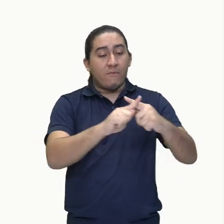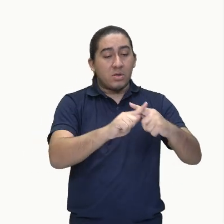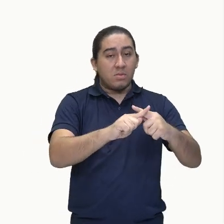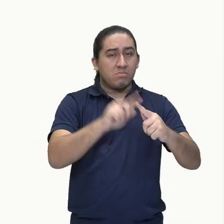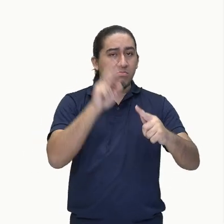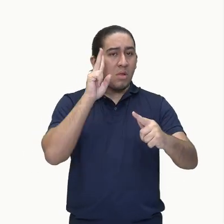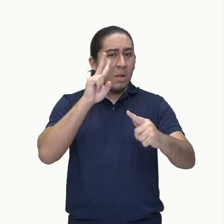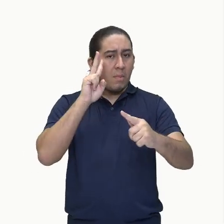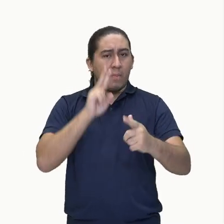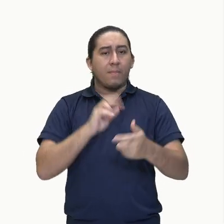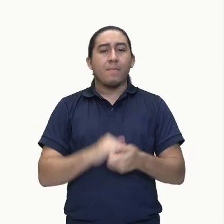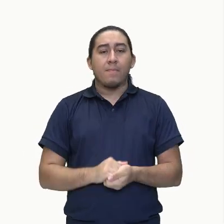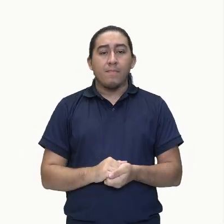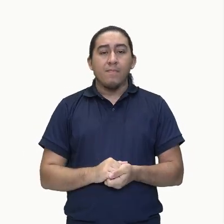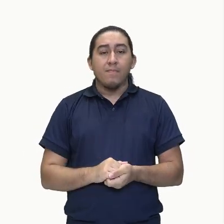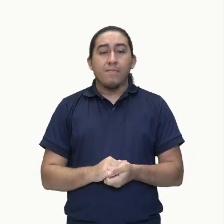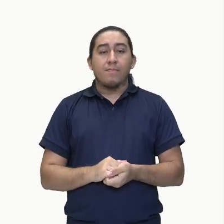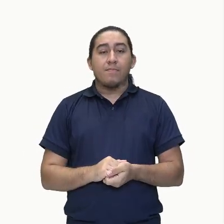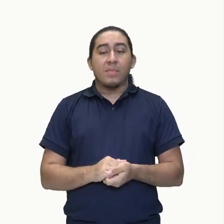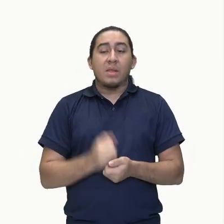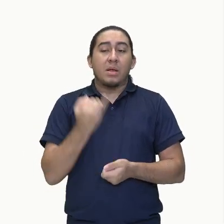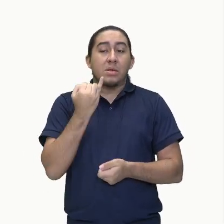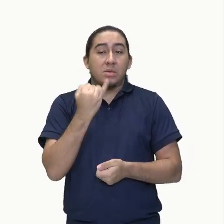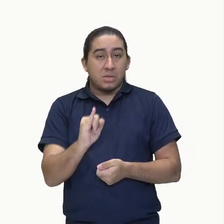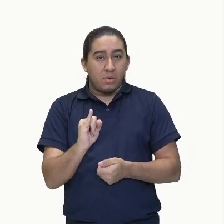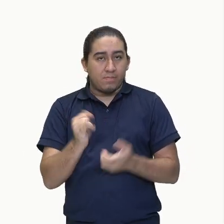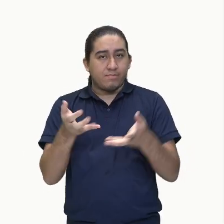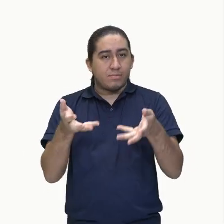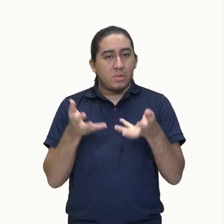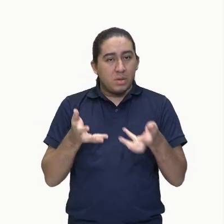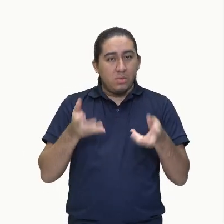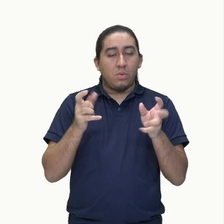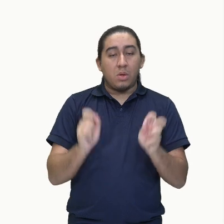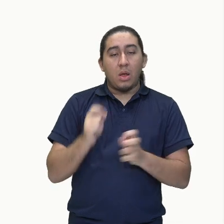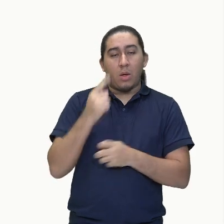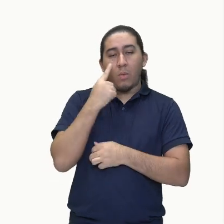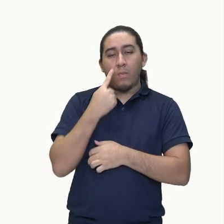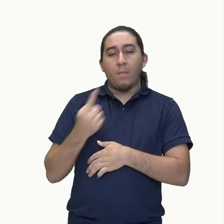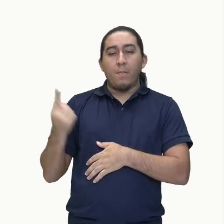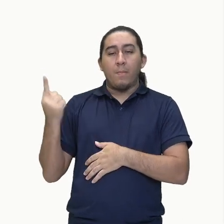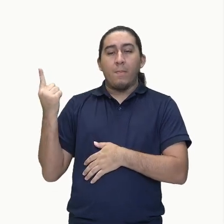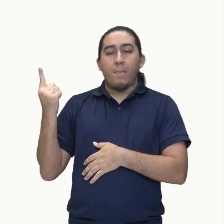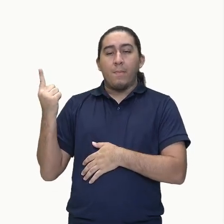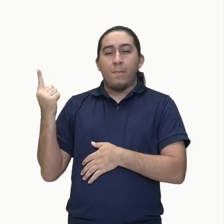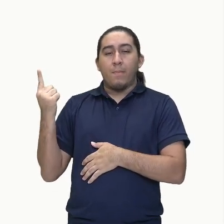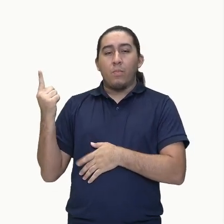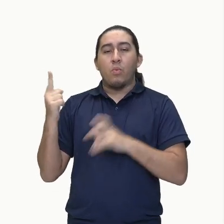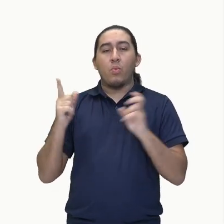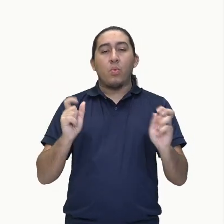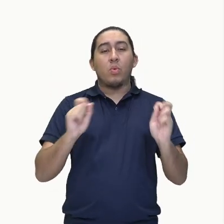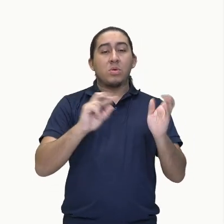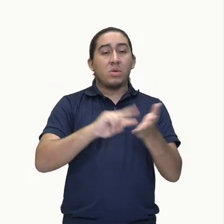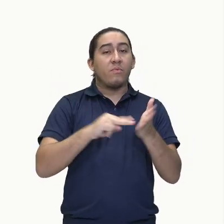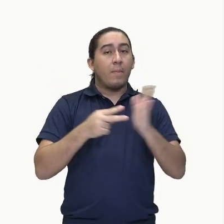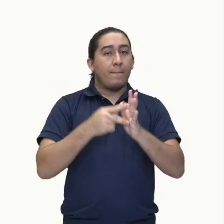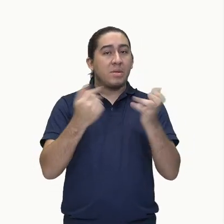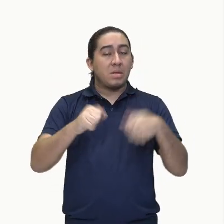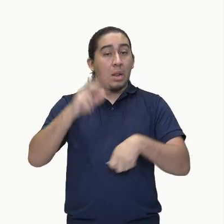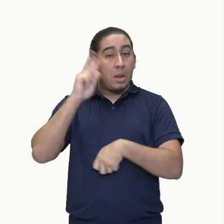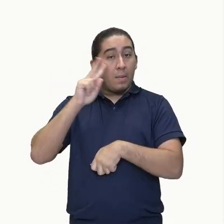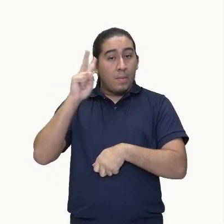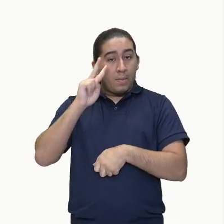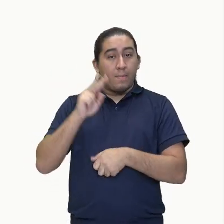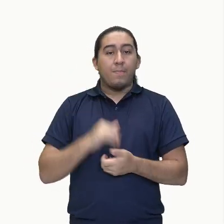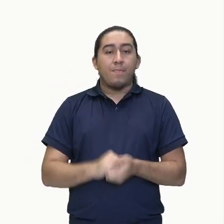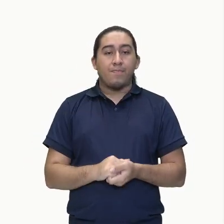quadrado? Então, se eu estou querendo trabalhar com quadrado perfeito, o que é que eu tenho que lembrar?